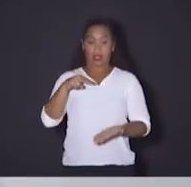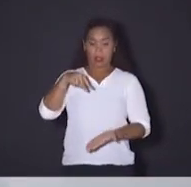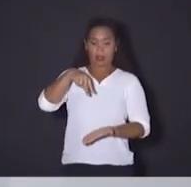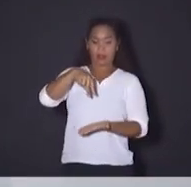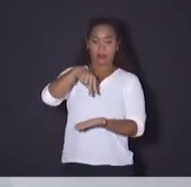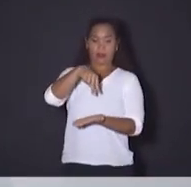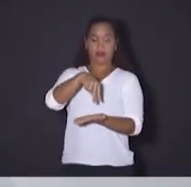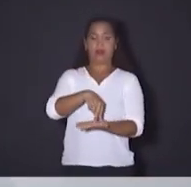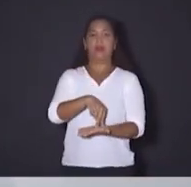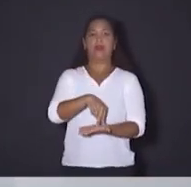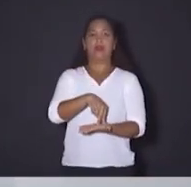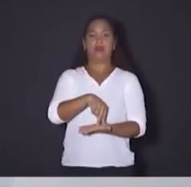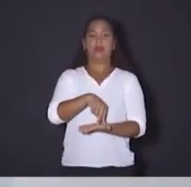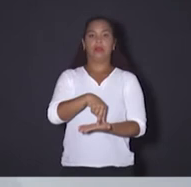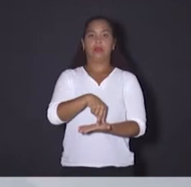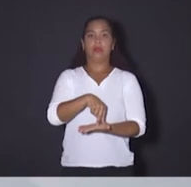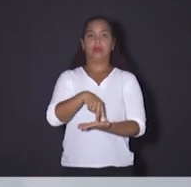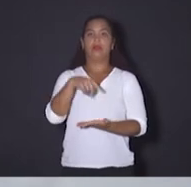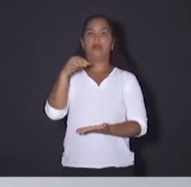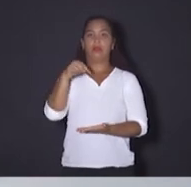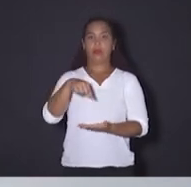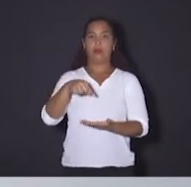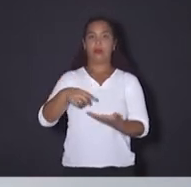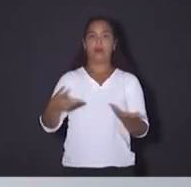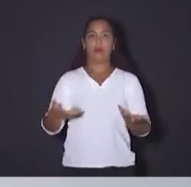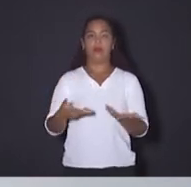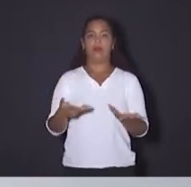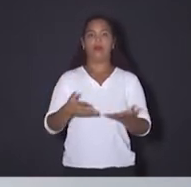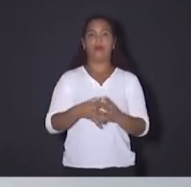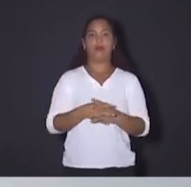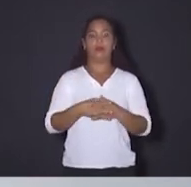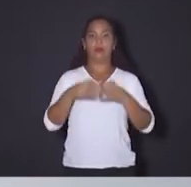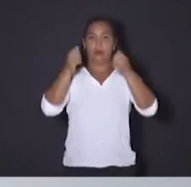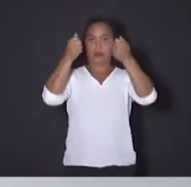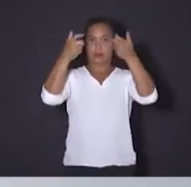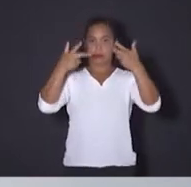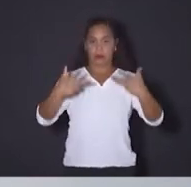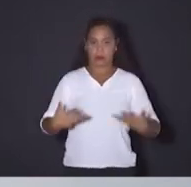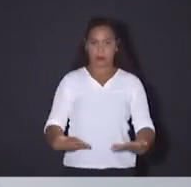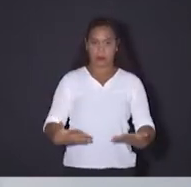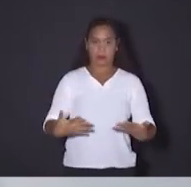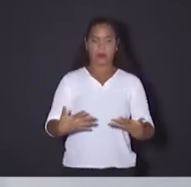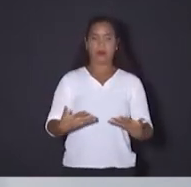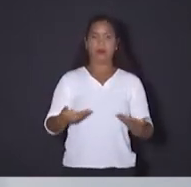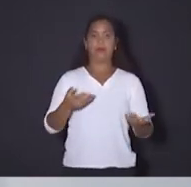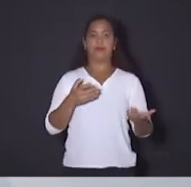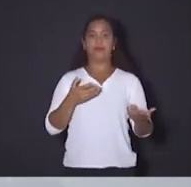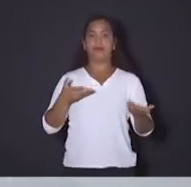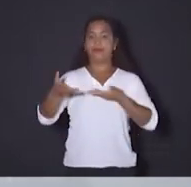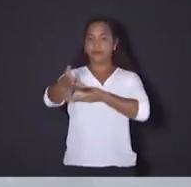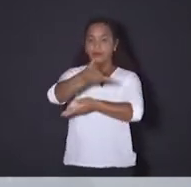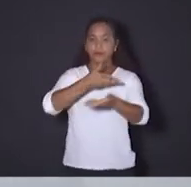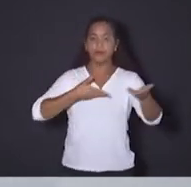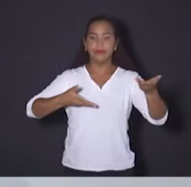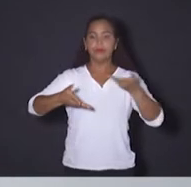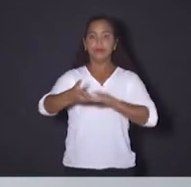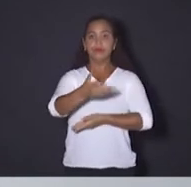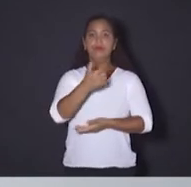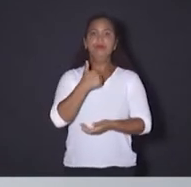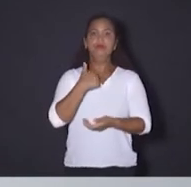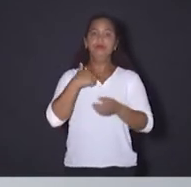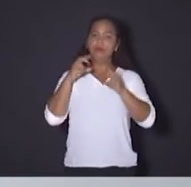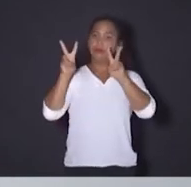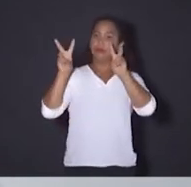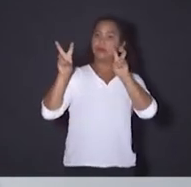dentro dessa desse diagnóstico que eu fiz agora sobre esse modelo de interação então do que eu tô falando mesmo